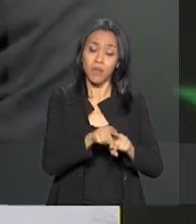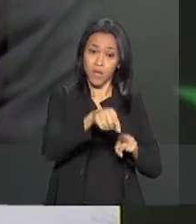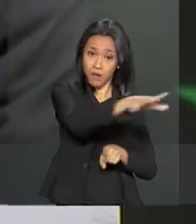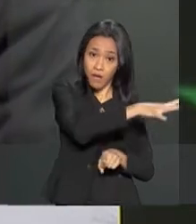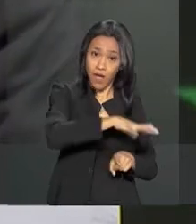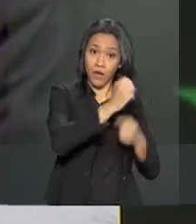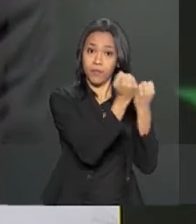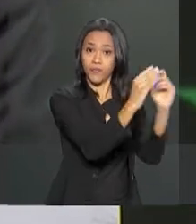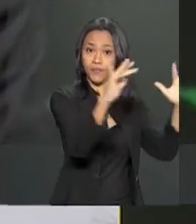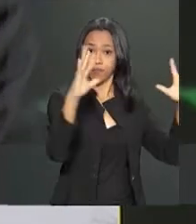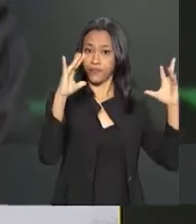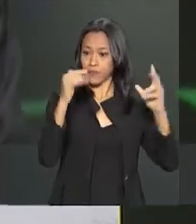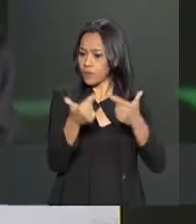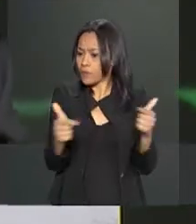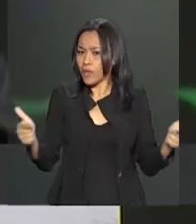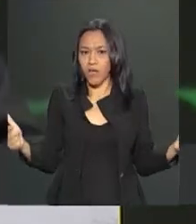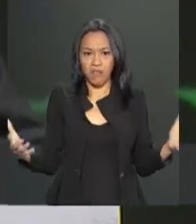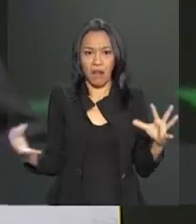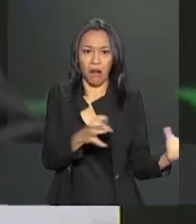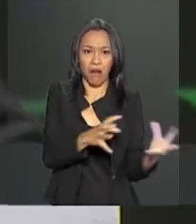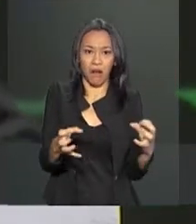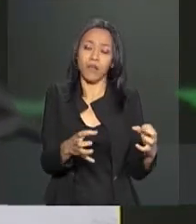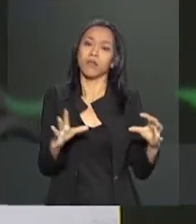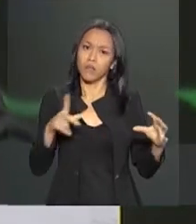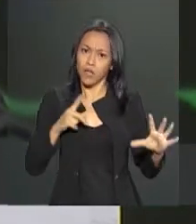de esforços em que